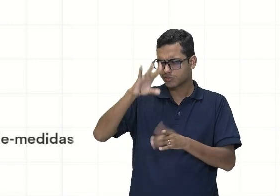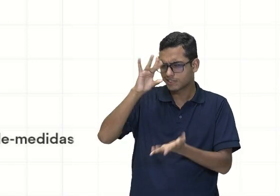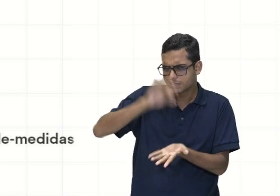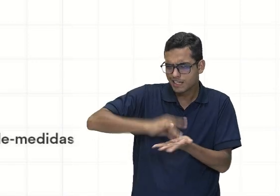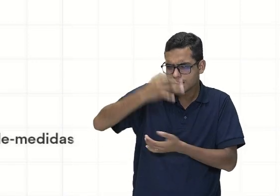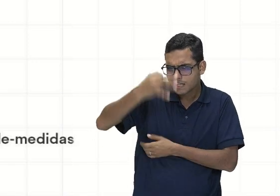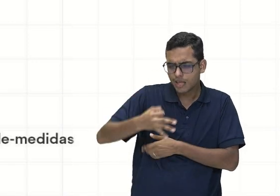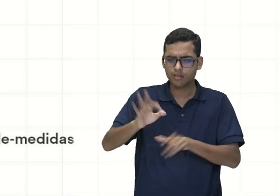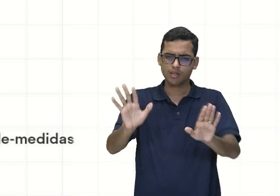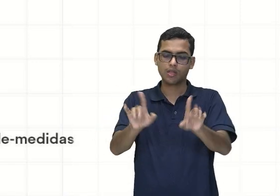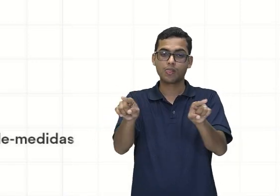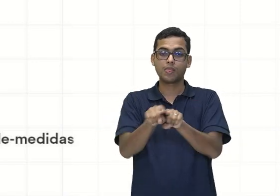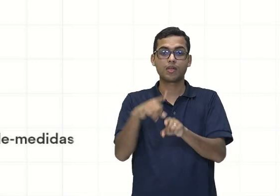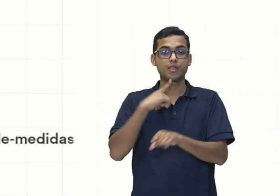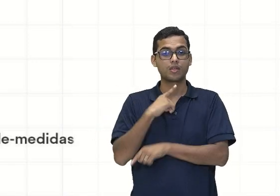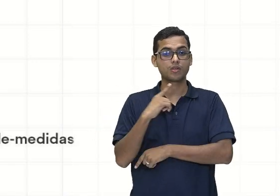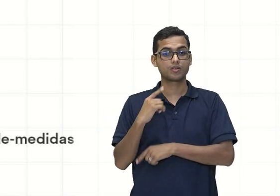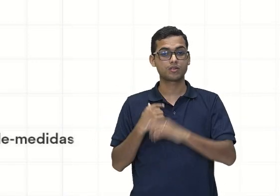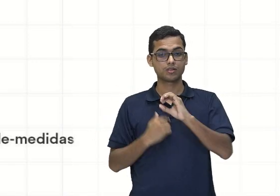Eu tenho